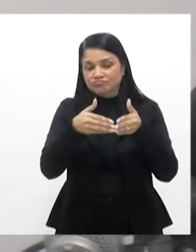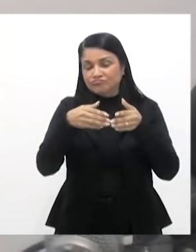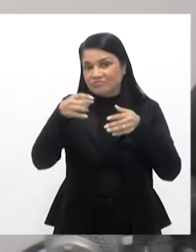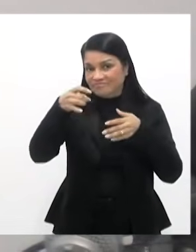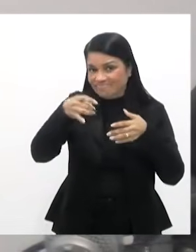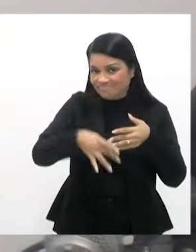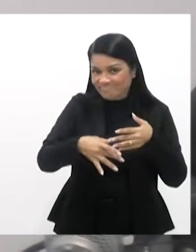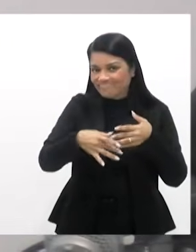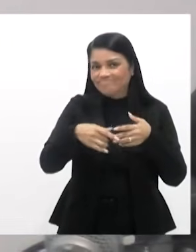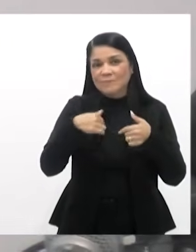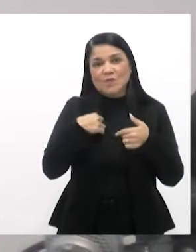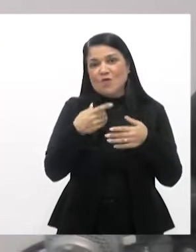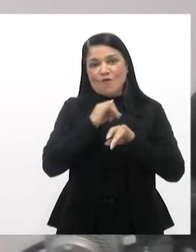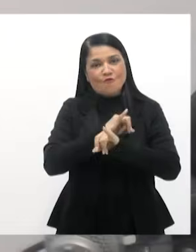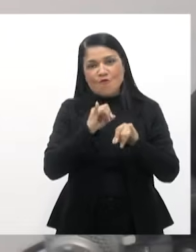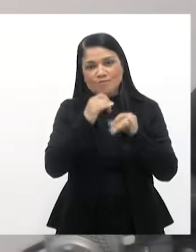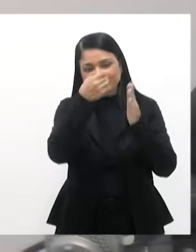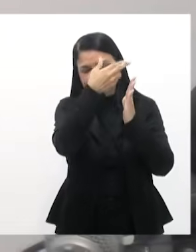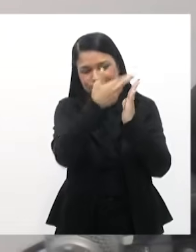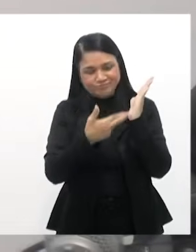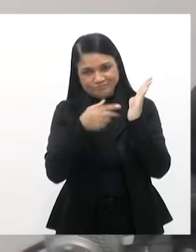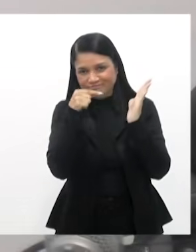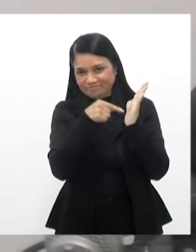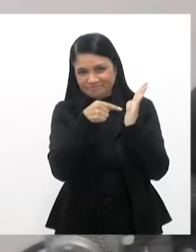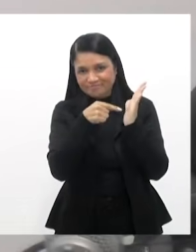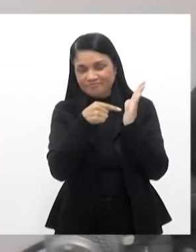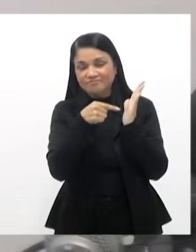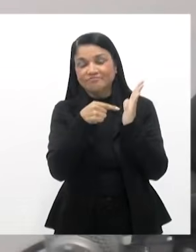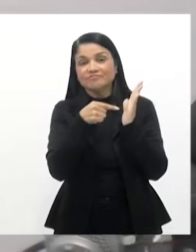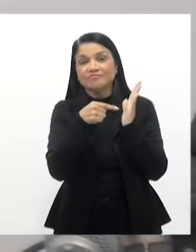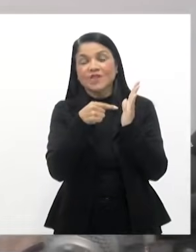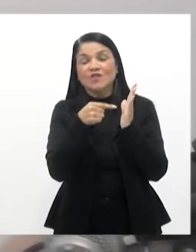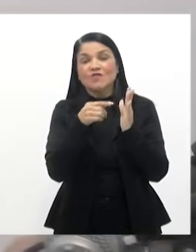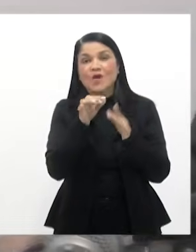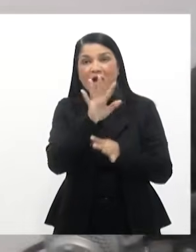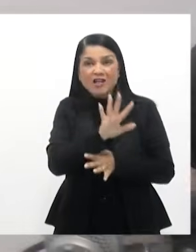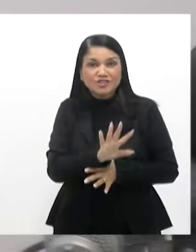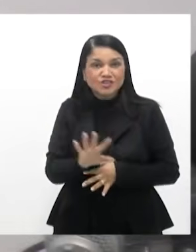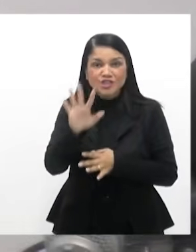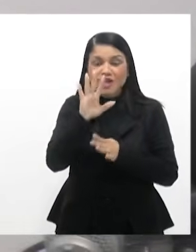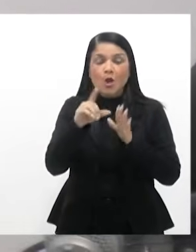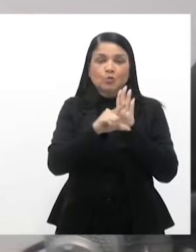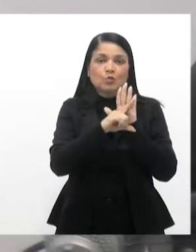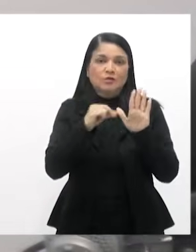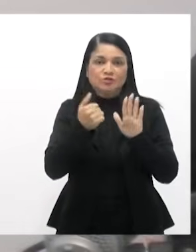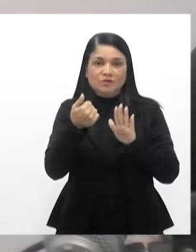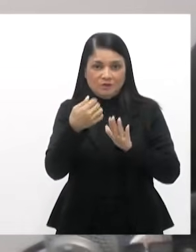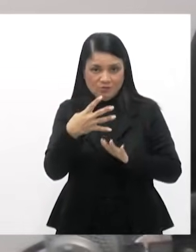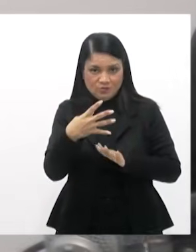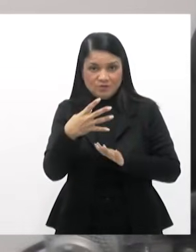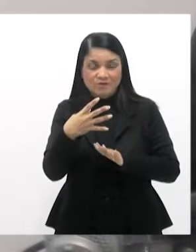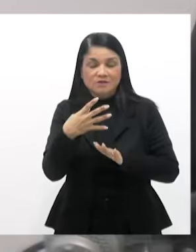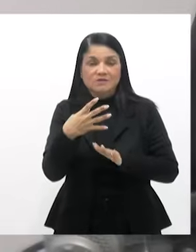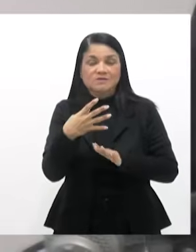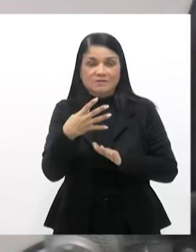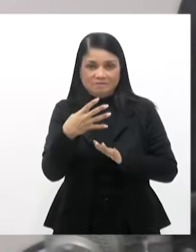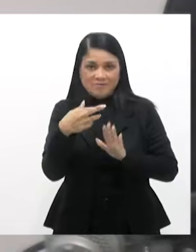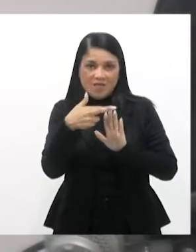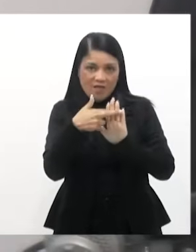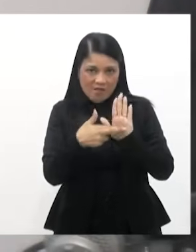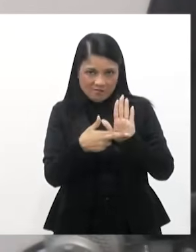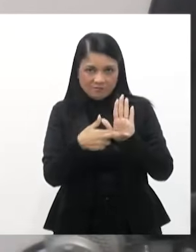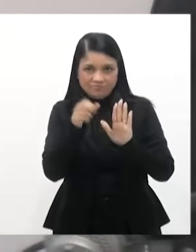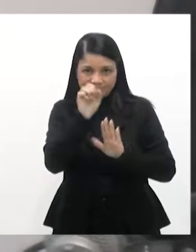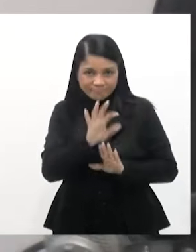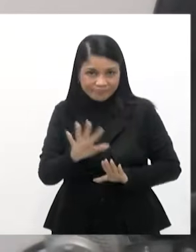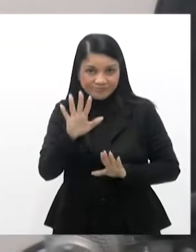foi citada. Ela foi abordada de maneira genérica no artigo 14, né, como regra geral.